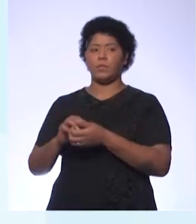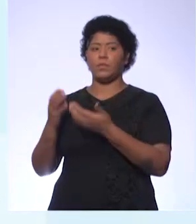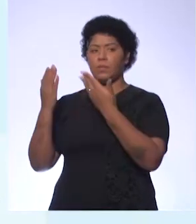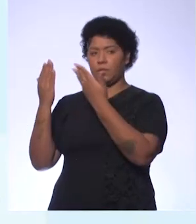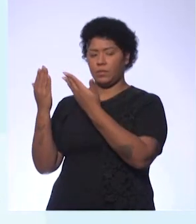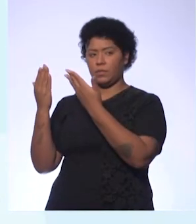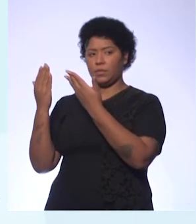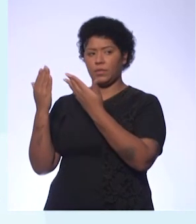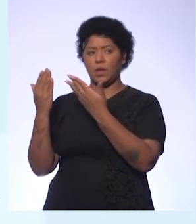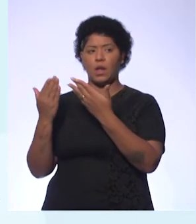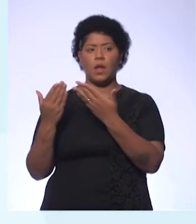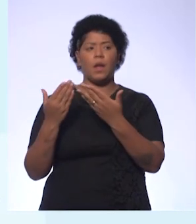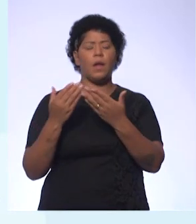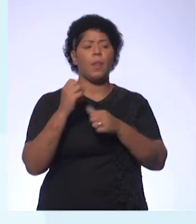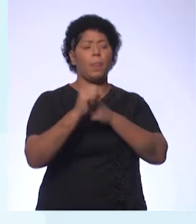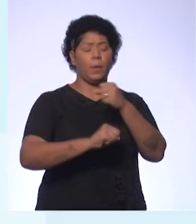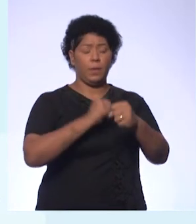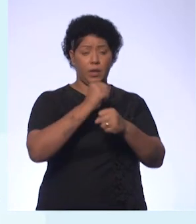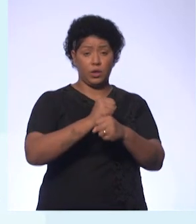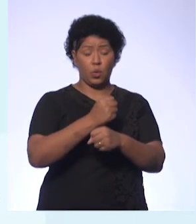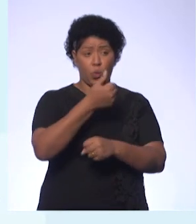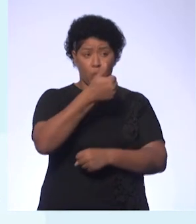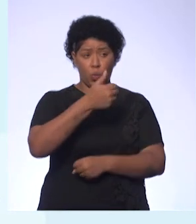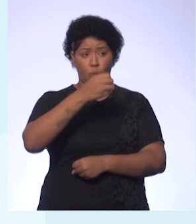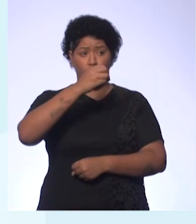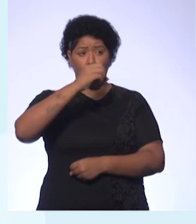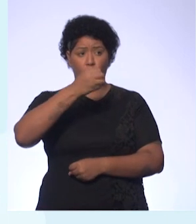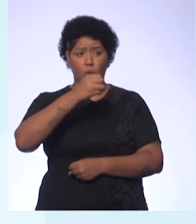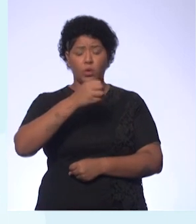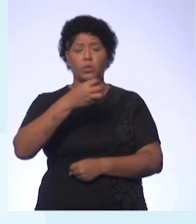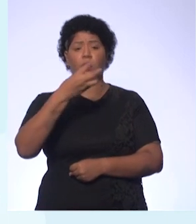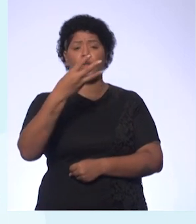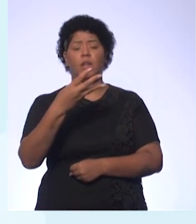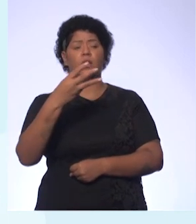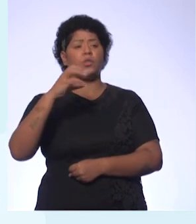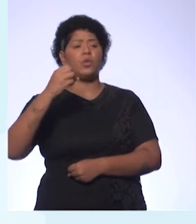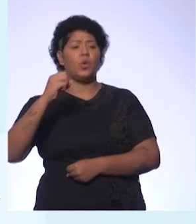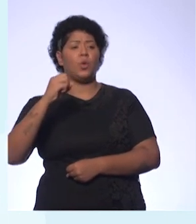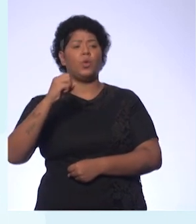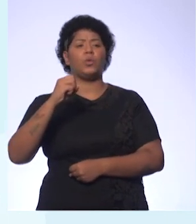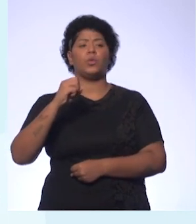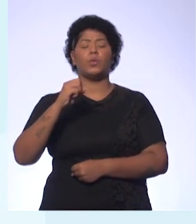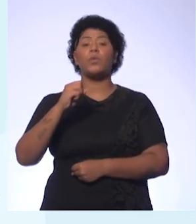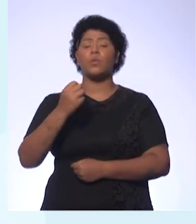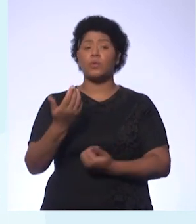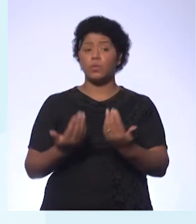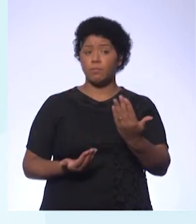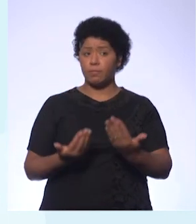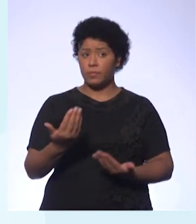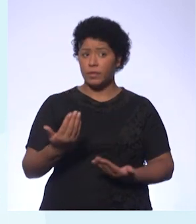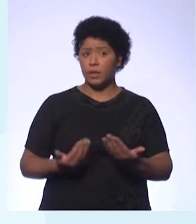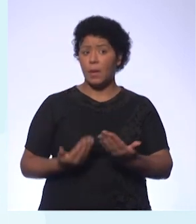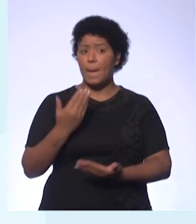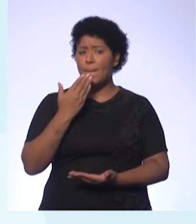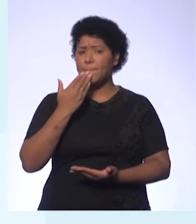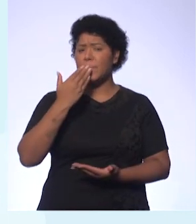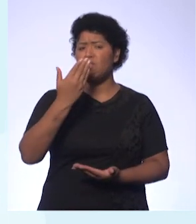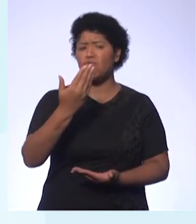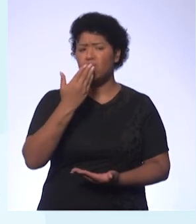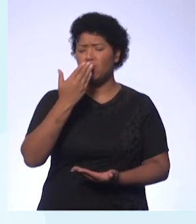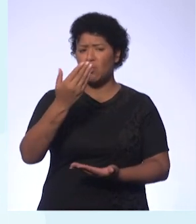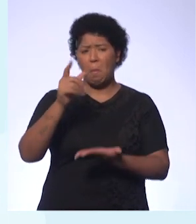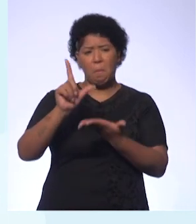lá. Em 1838, os trabalhadores entregaram ao parlamento um baixo-assinado com mais de 1 milhão